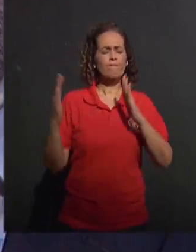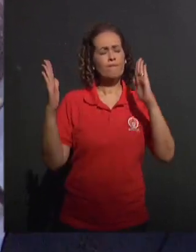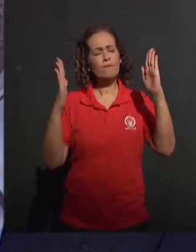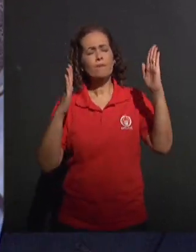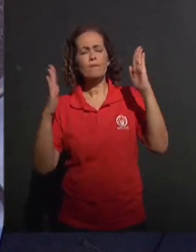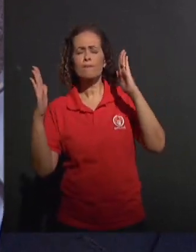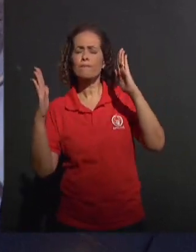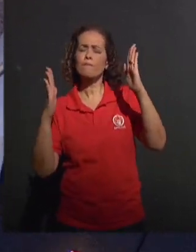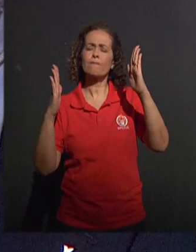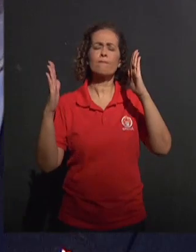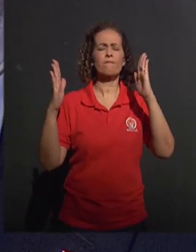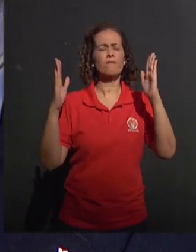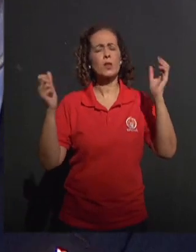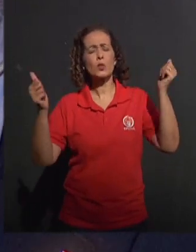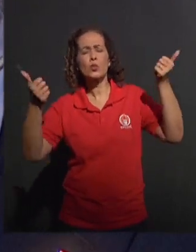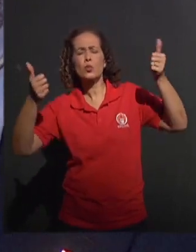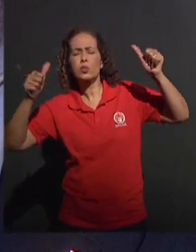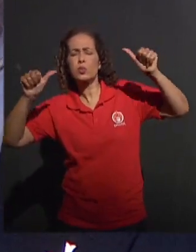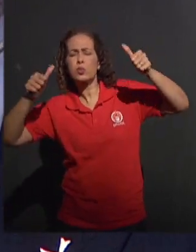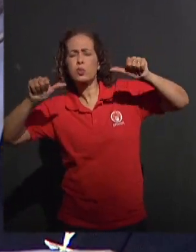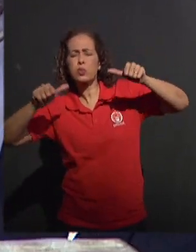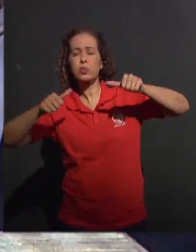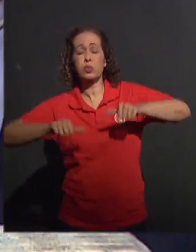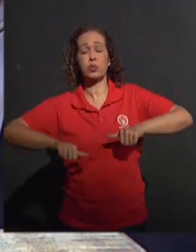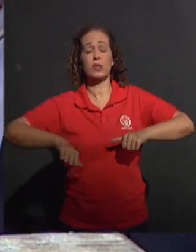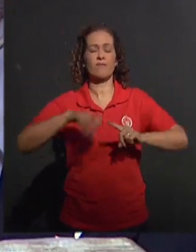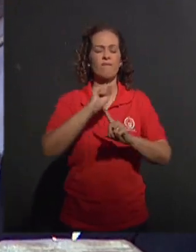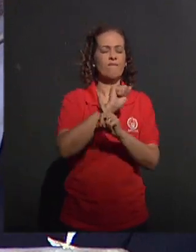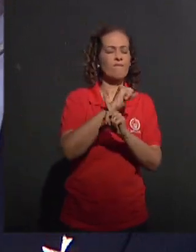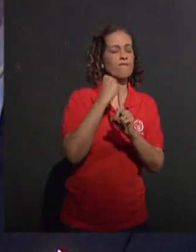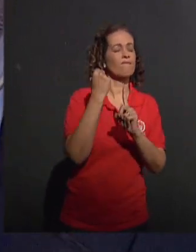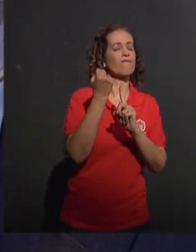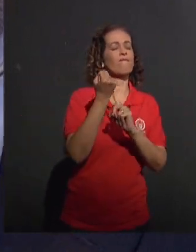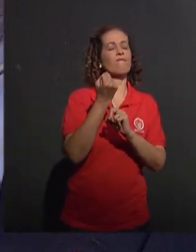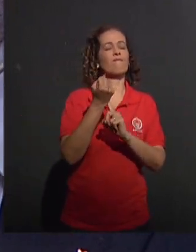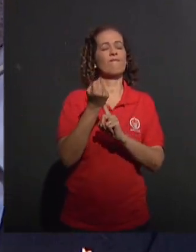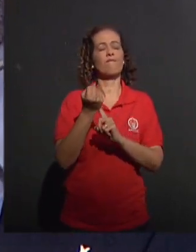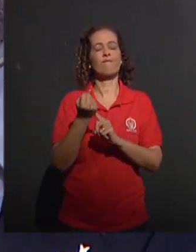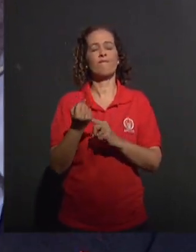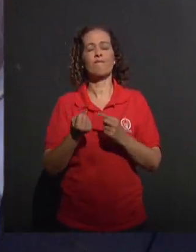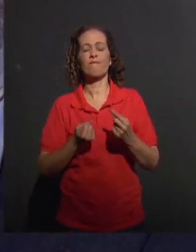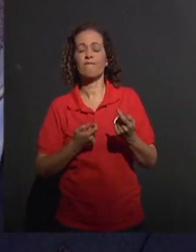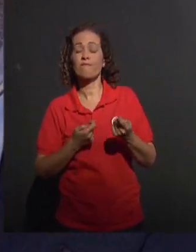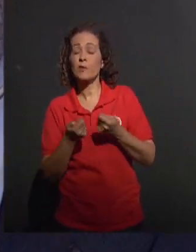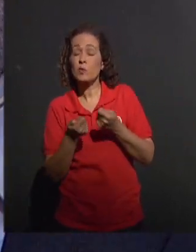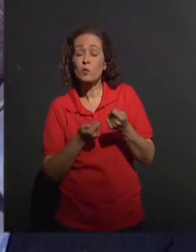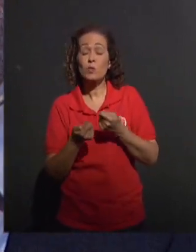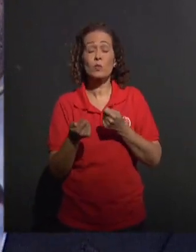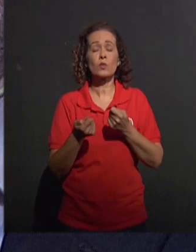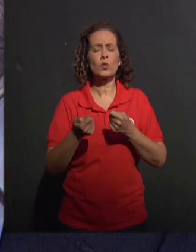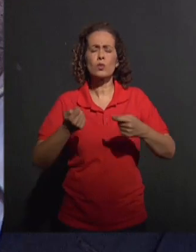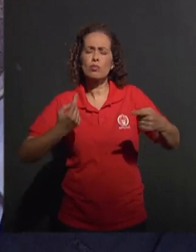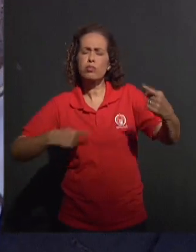em todo esse caos social, econômico, político,